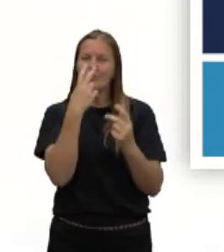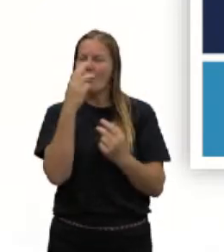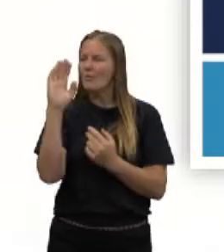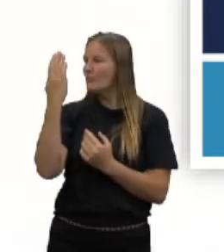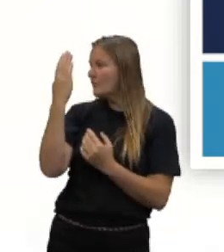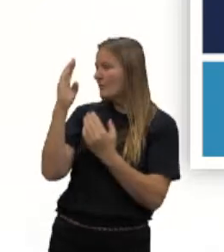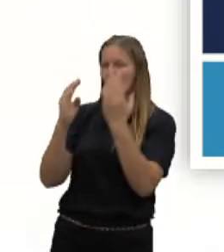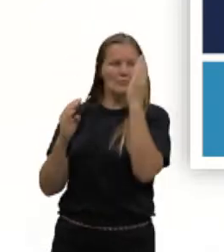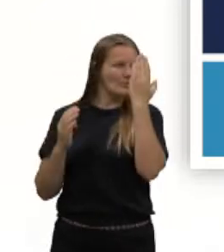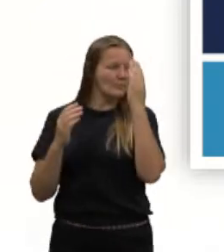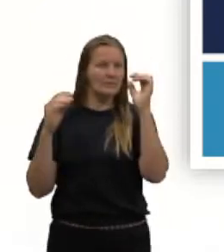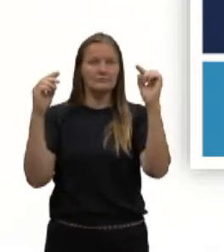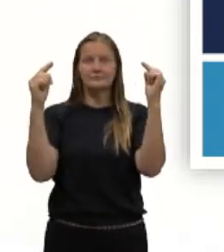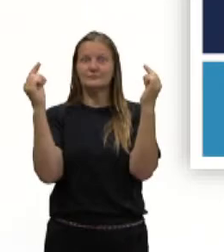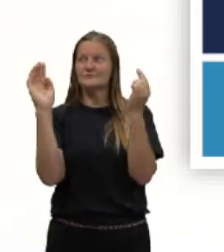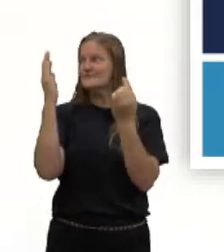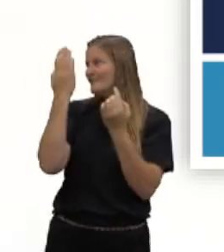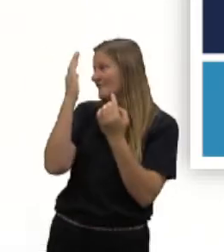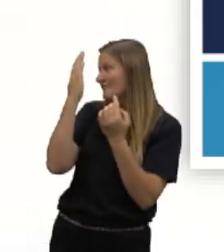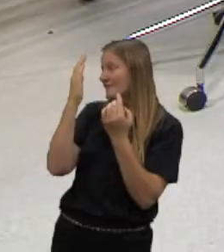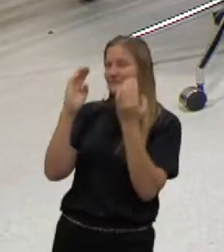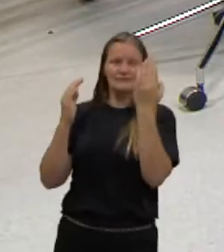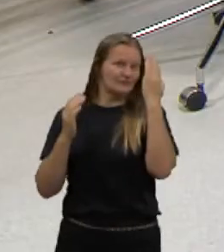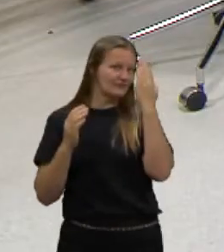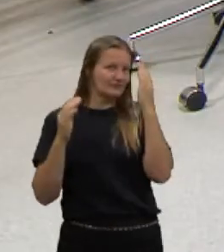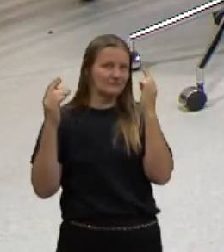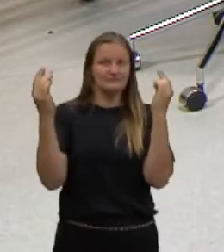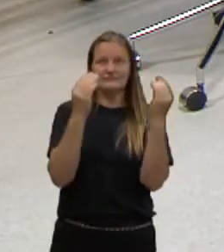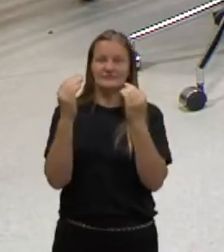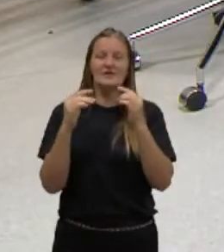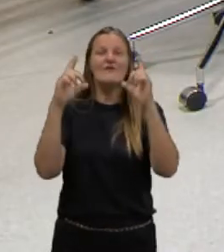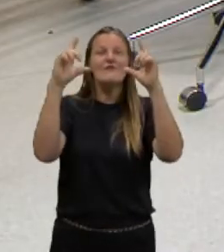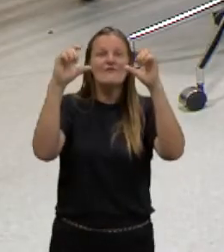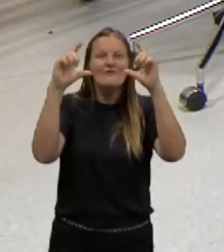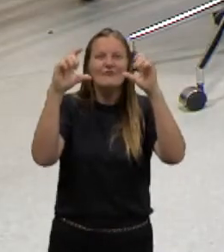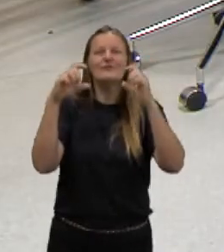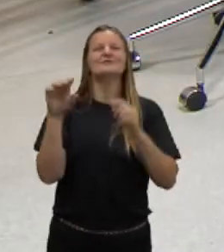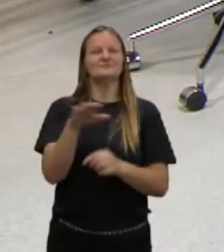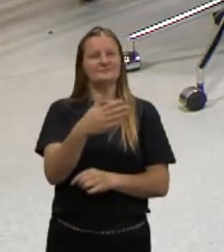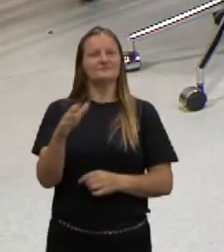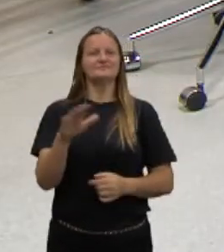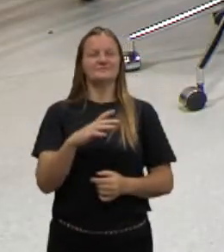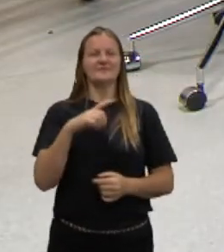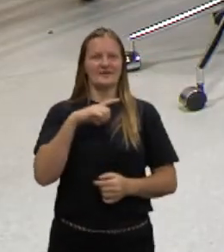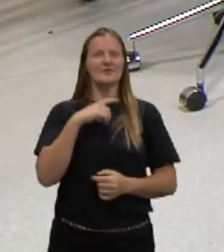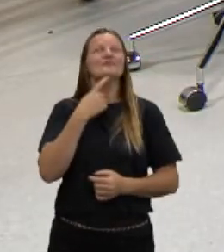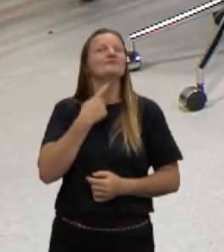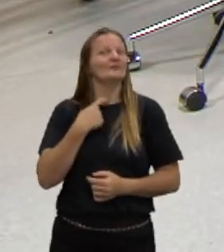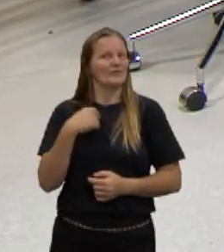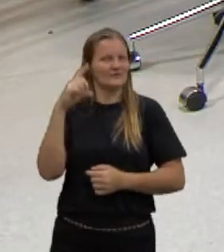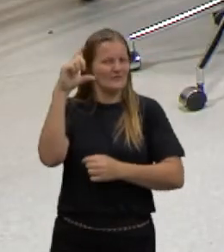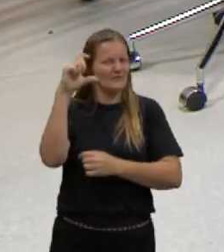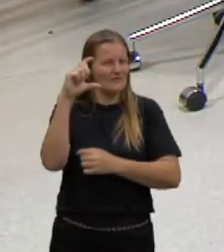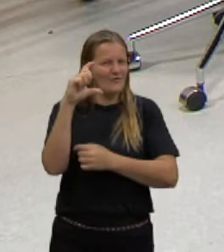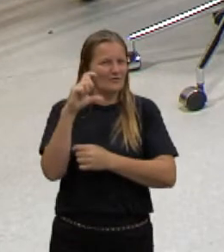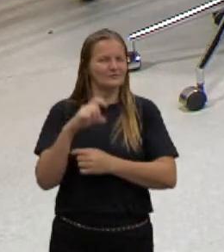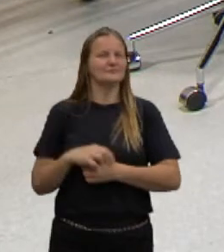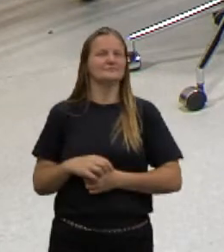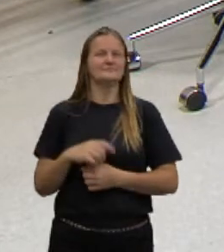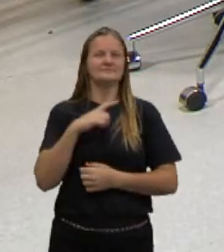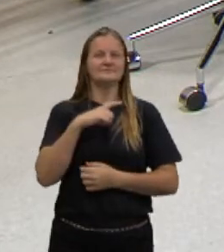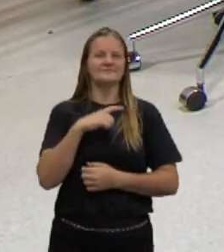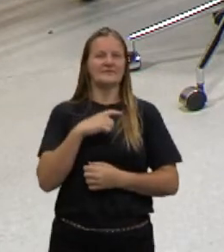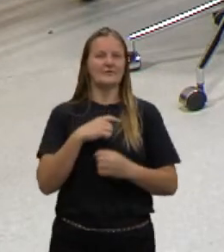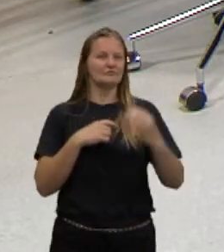reflexo da outra. A gente vê muito isso, né, nas fotografias que a gente... Quem gosta de fotografia também, né, de fazer aquela